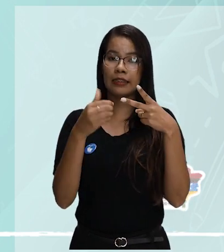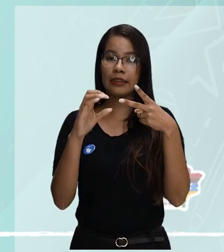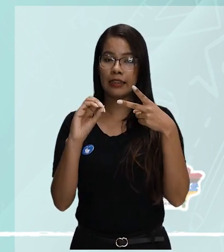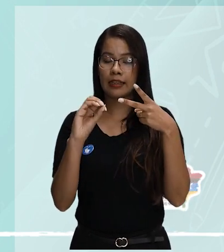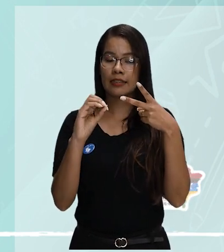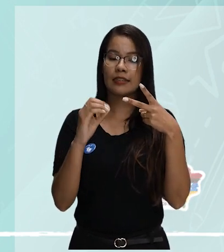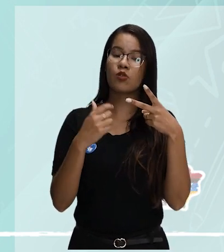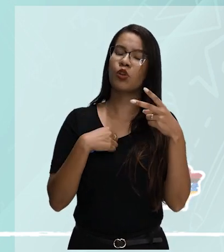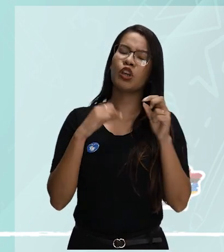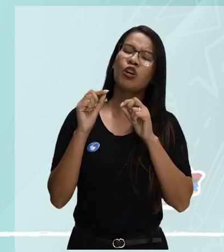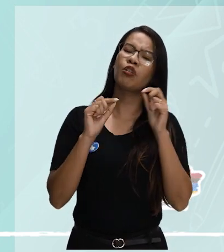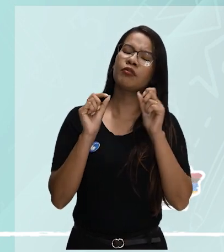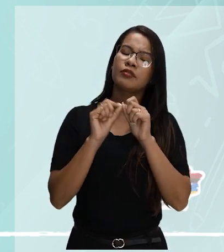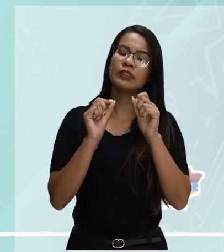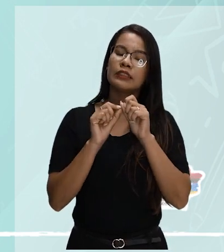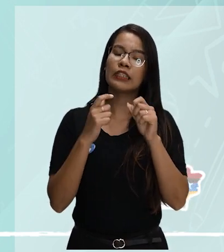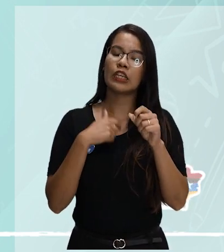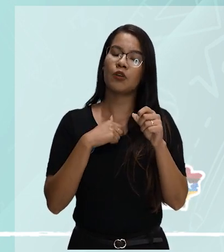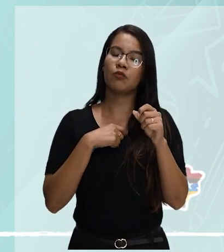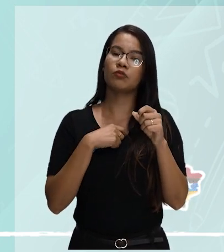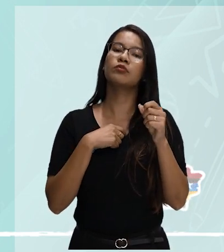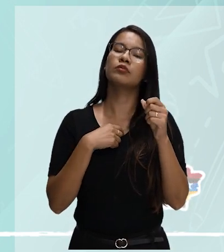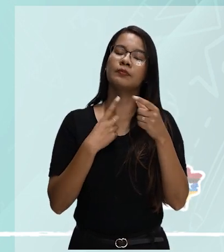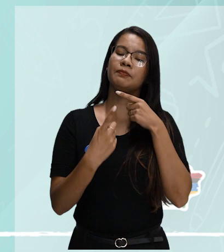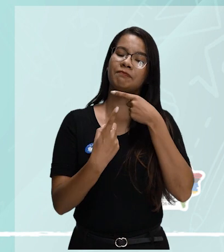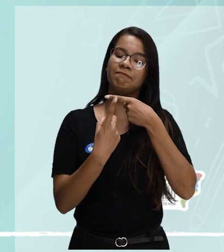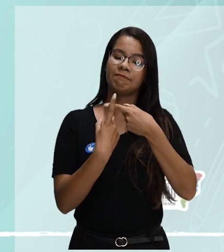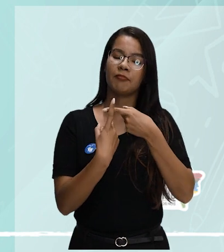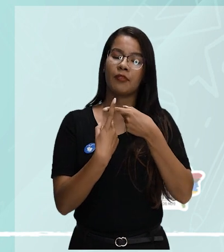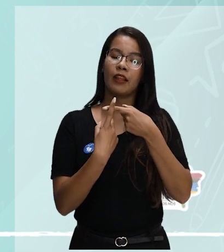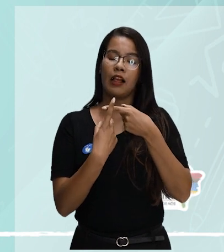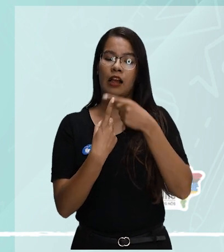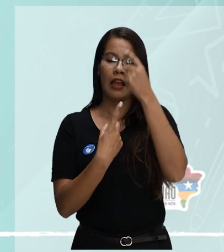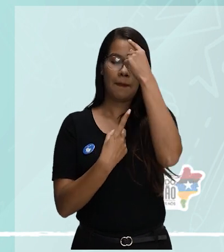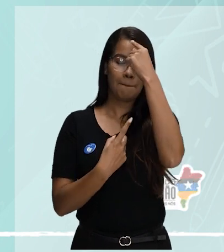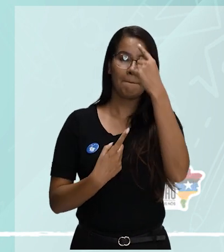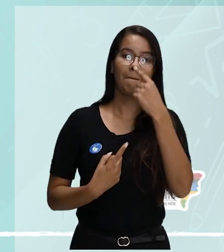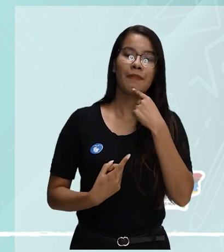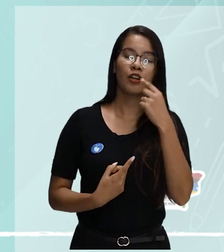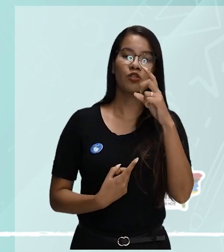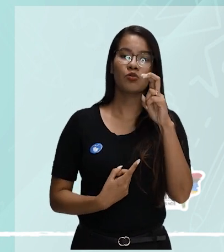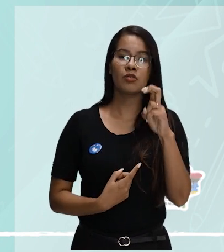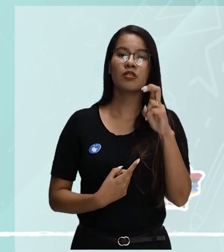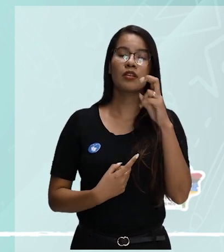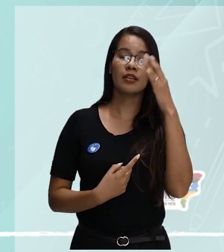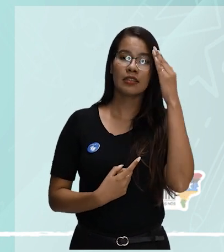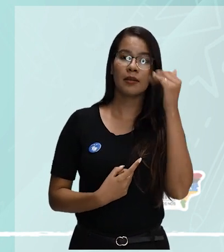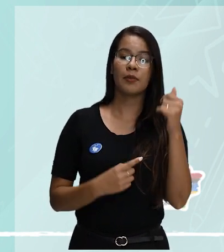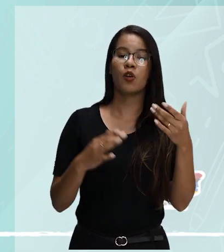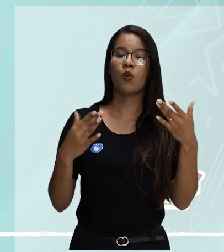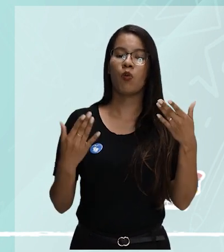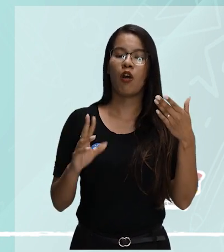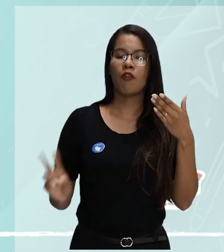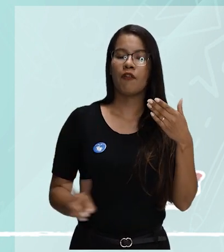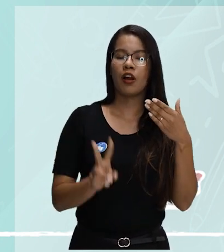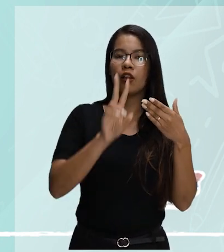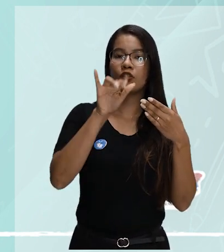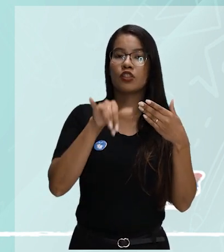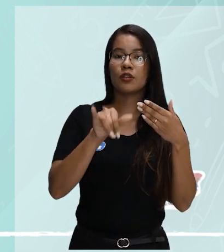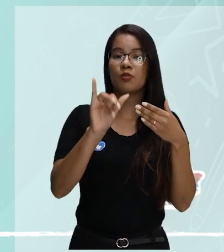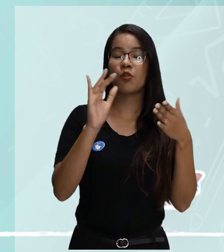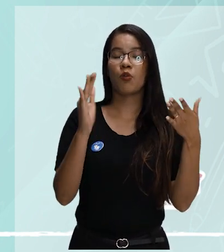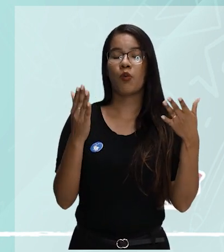Eu calculei a imagem do 5. O que é a imagem do 5? É saber qual o valor de y quando o x for igual a